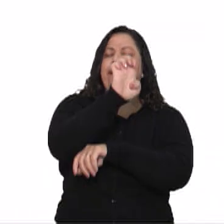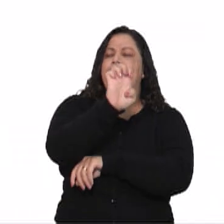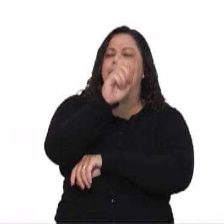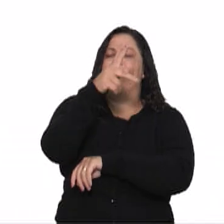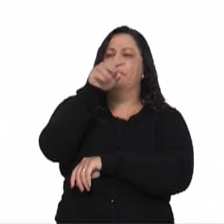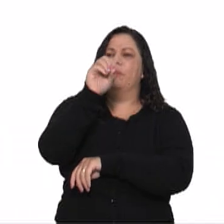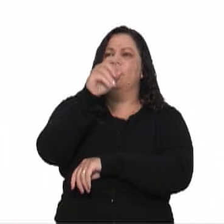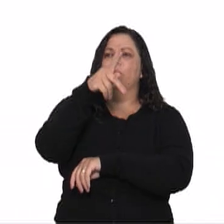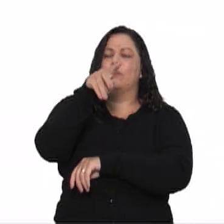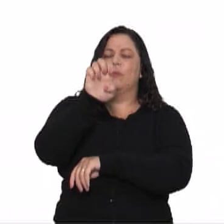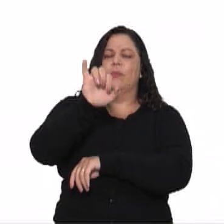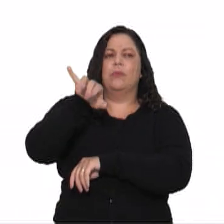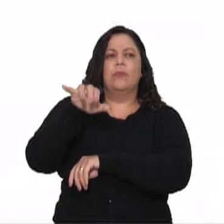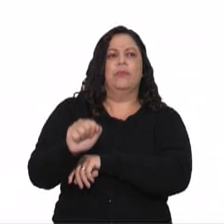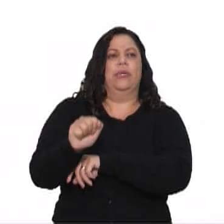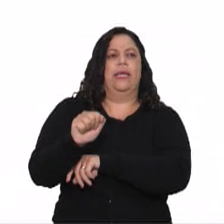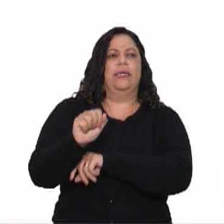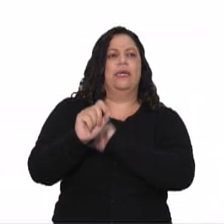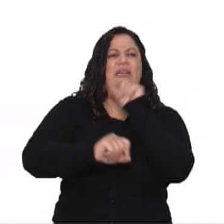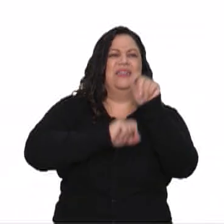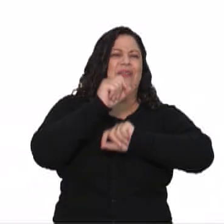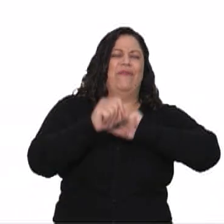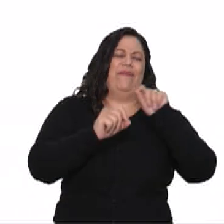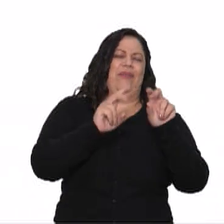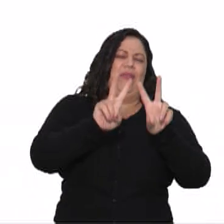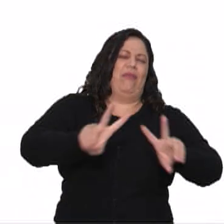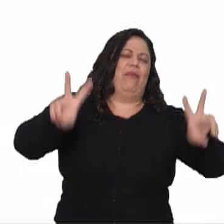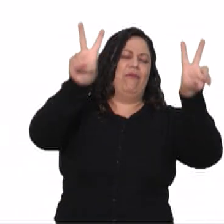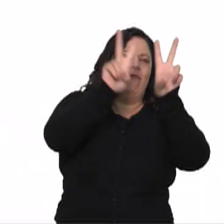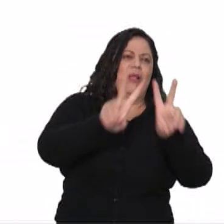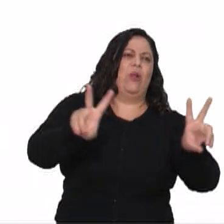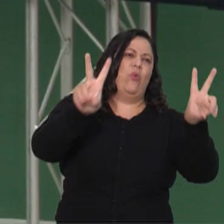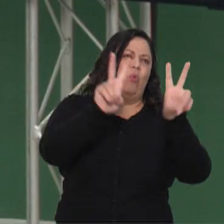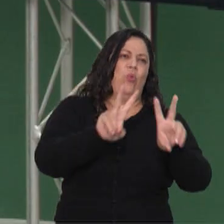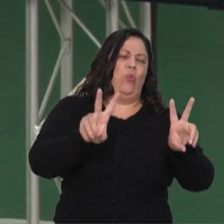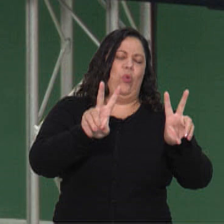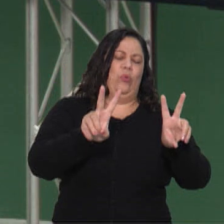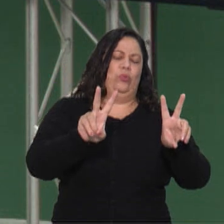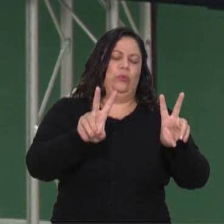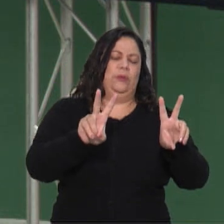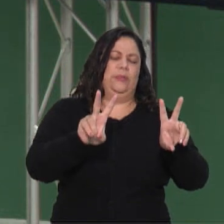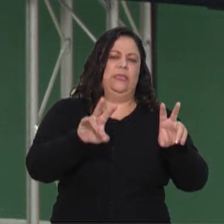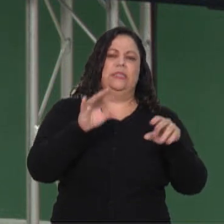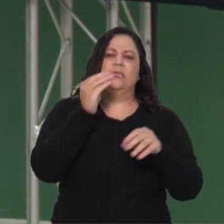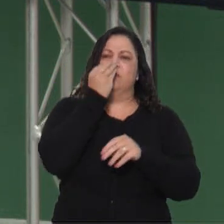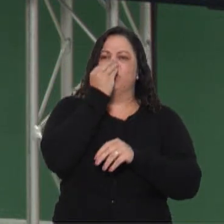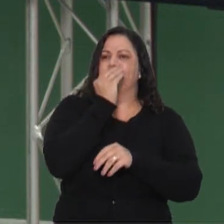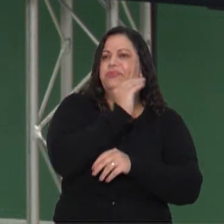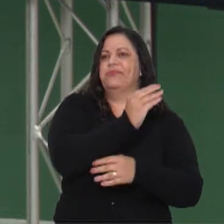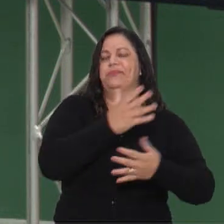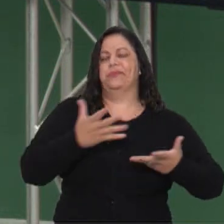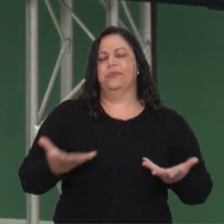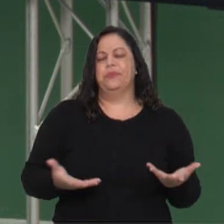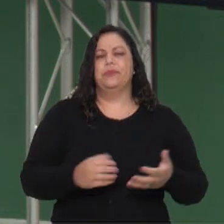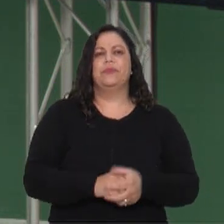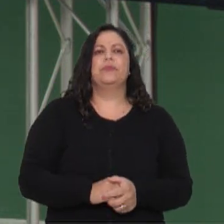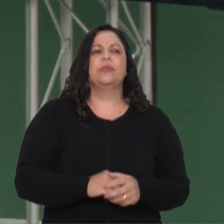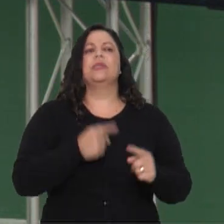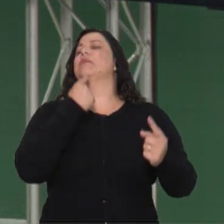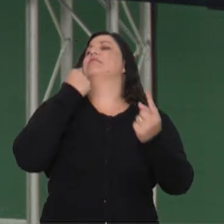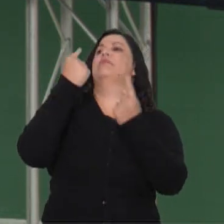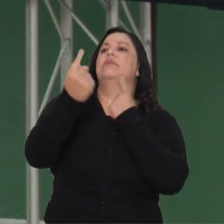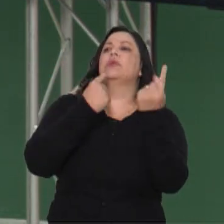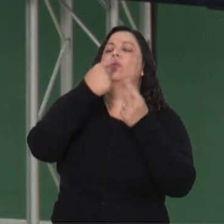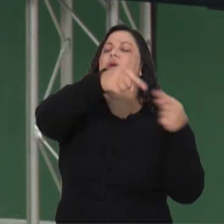defendem valores medíocres. Novamente aqui, a crítica aos poetas, que é o que é literalmente falado